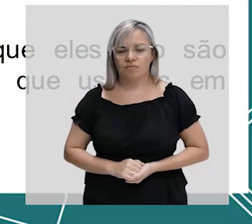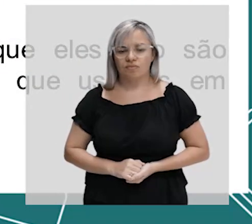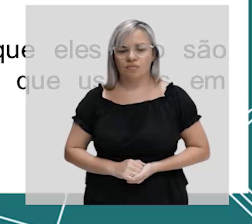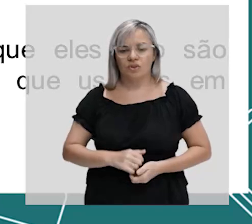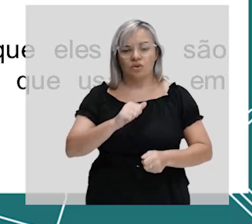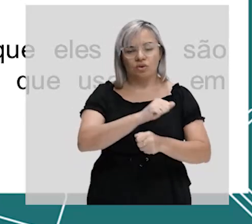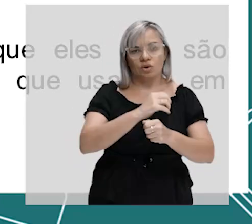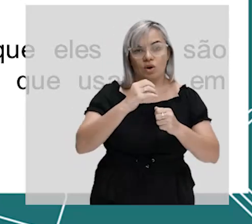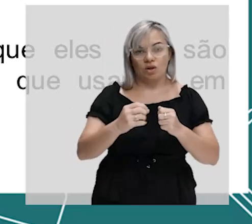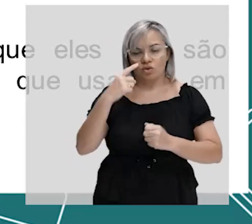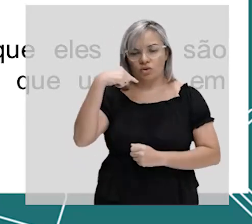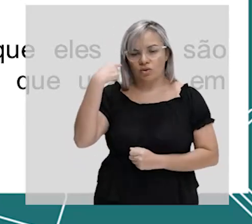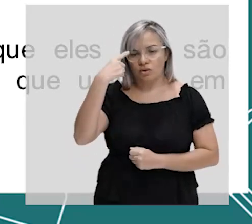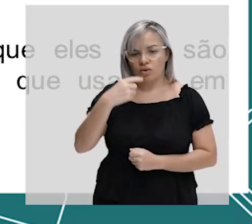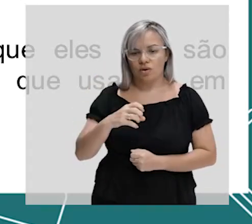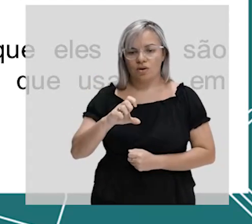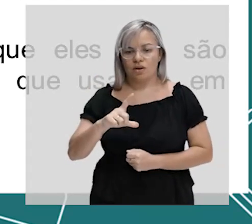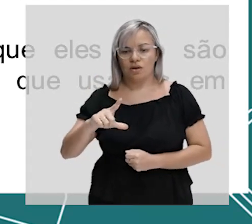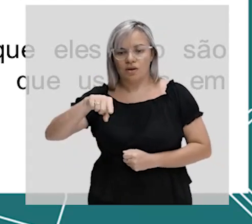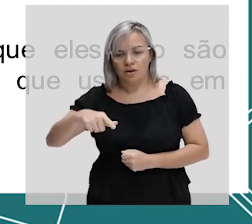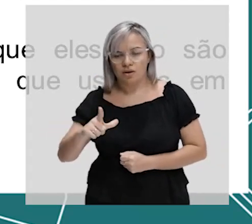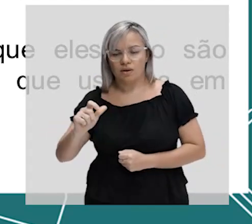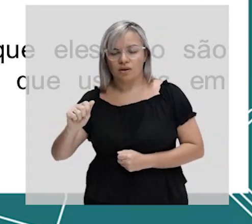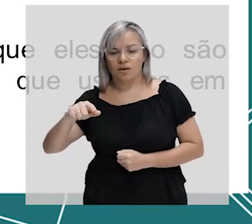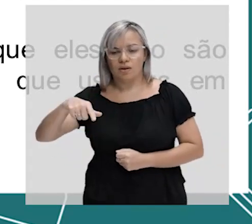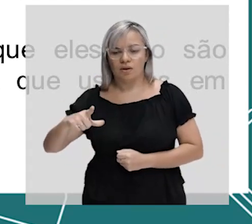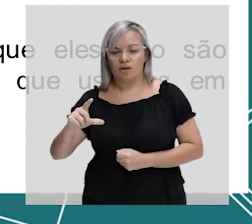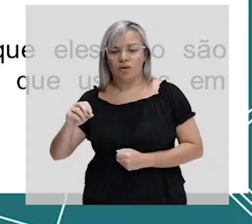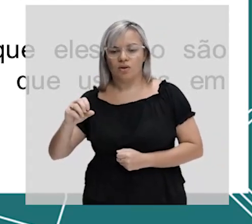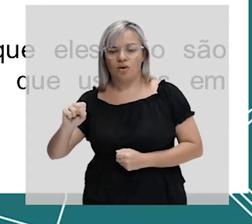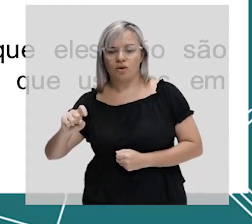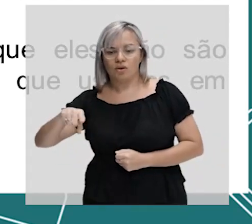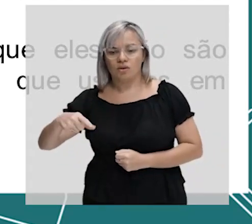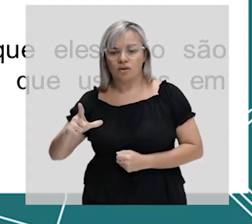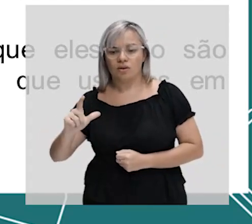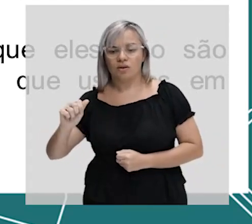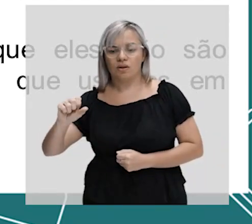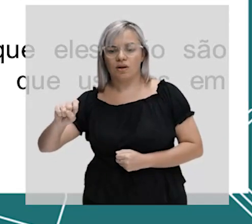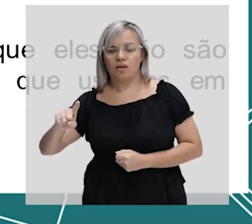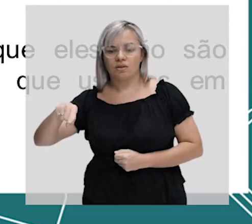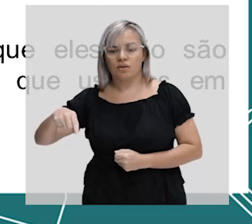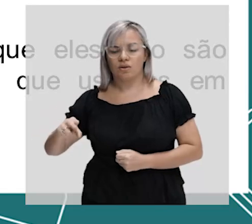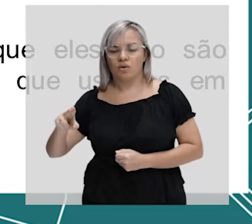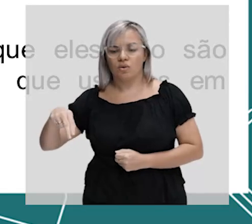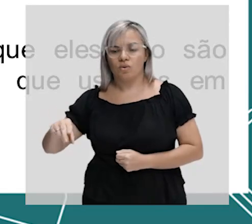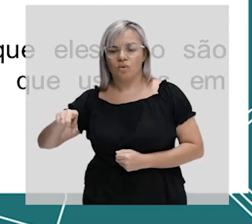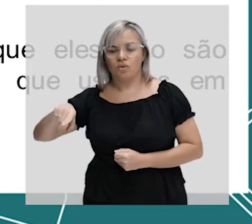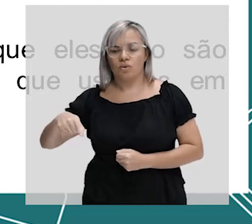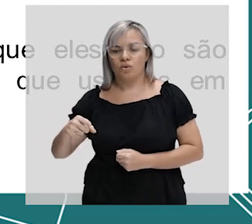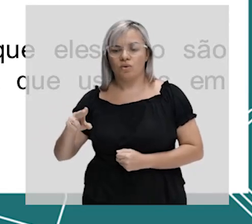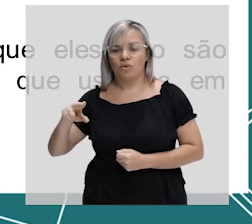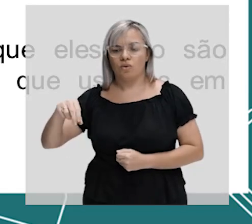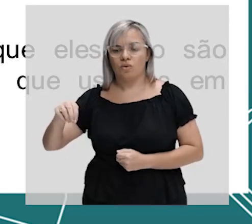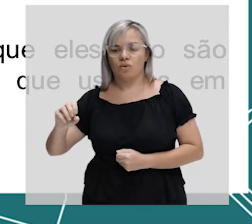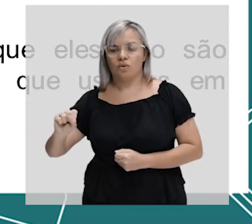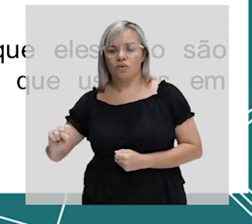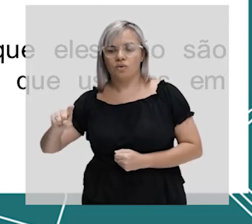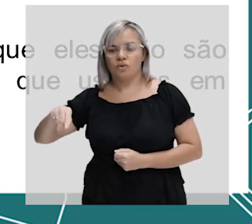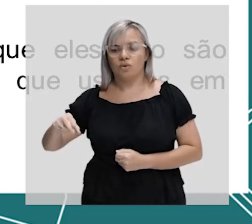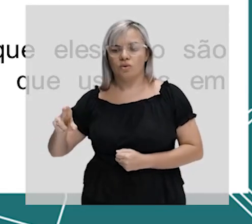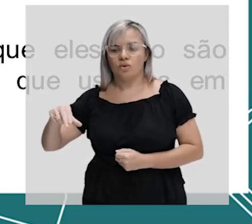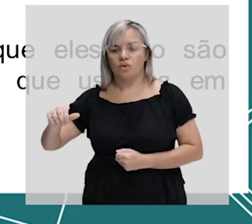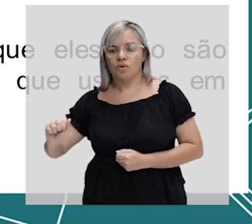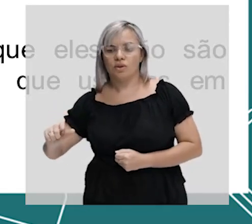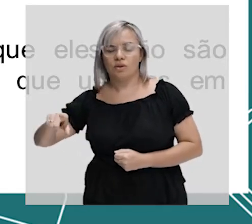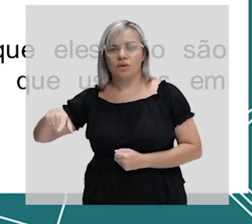el, la, los, las, unos, una e unas. Tá?